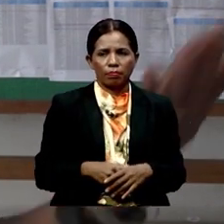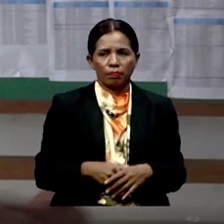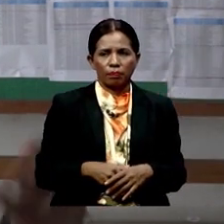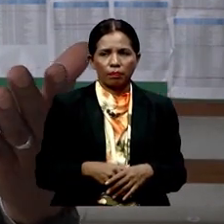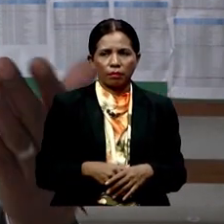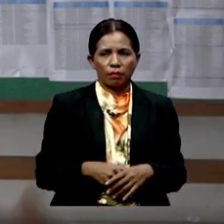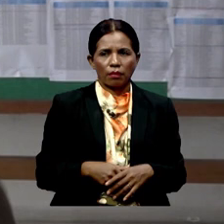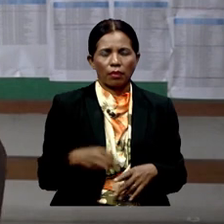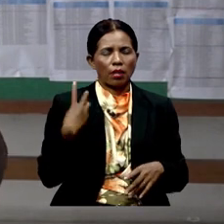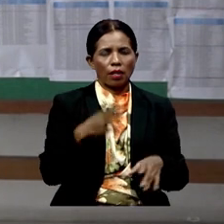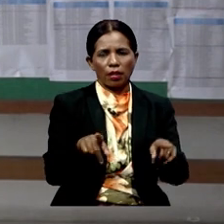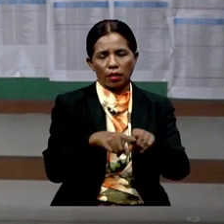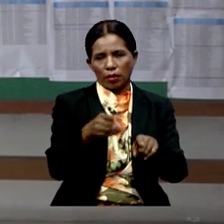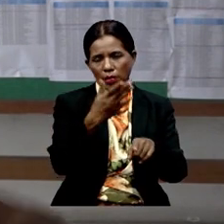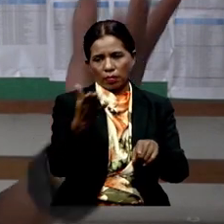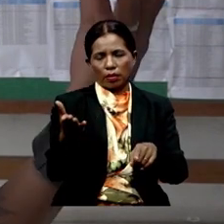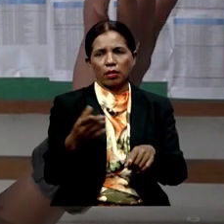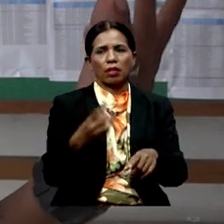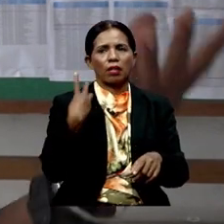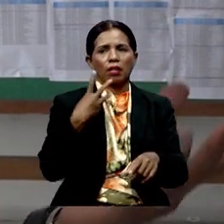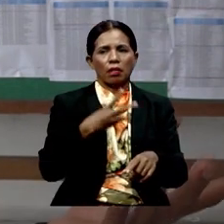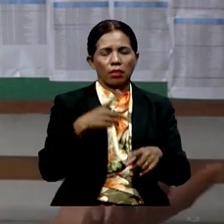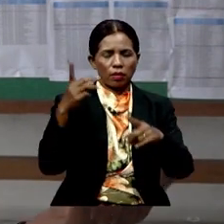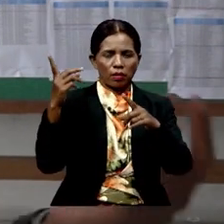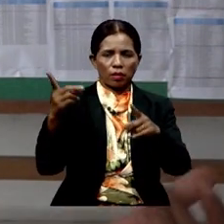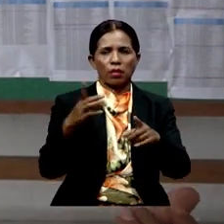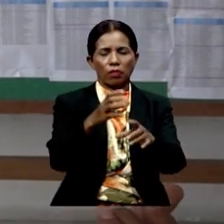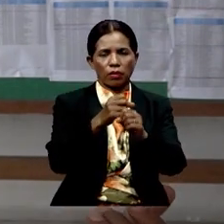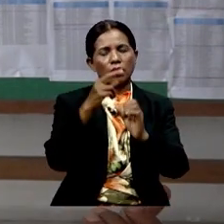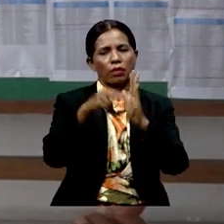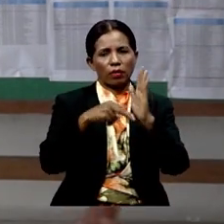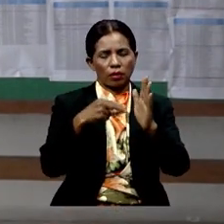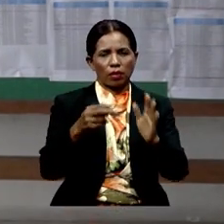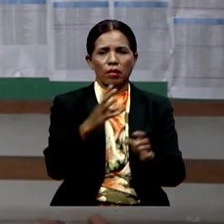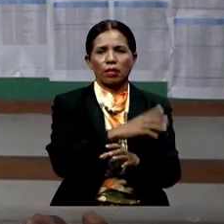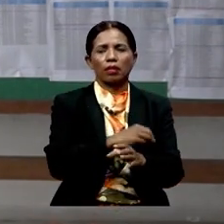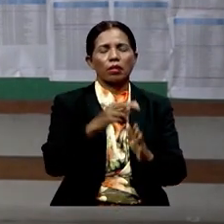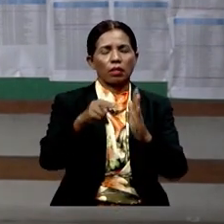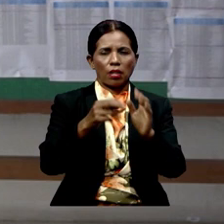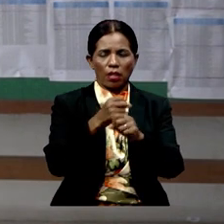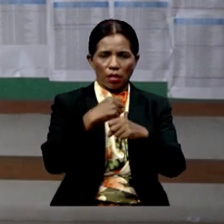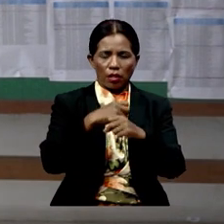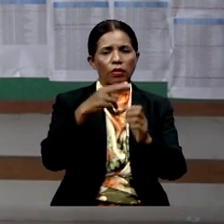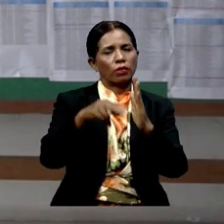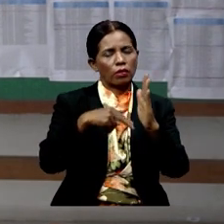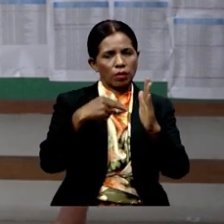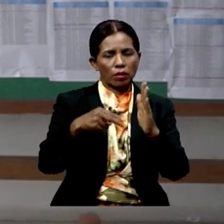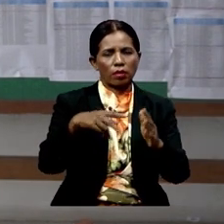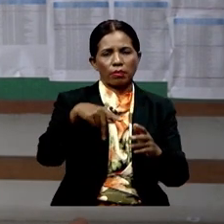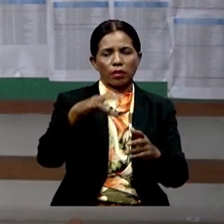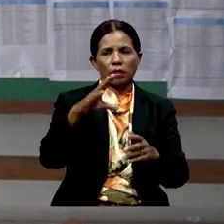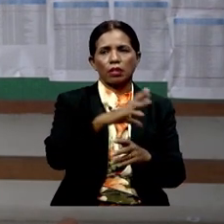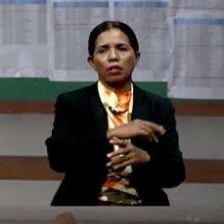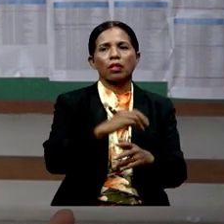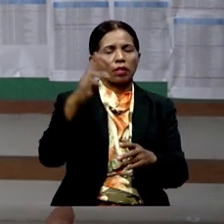Nemaka ami mos ane sita bot sirane halo cobertura, ami jana bamos halo cobertura bahwa para produser notisias i produser ba PSA radio, drama